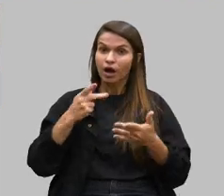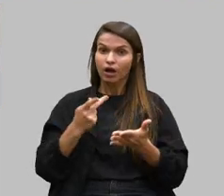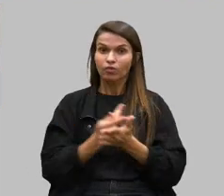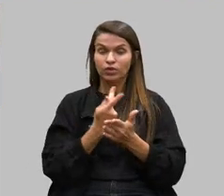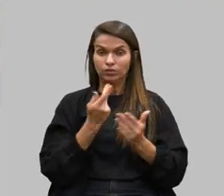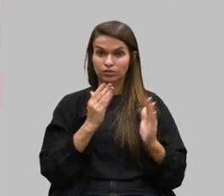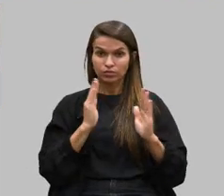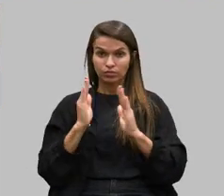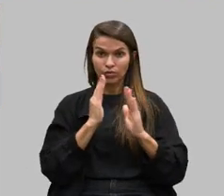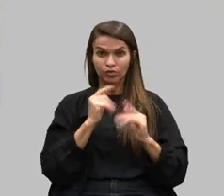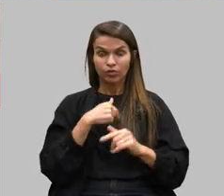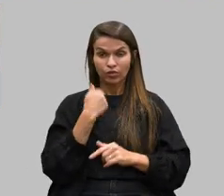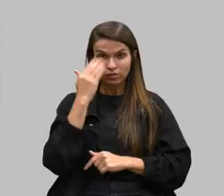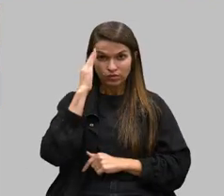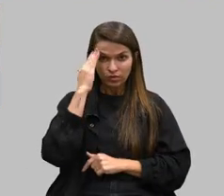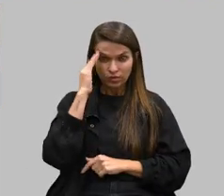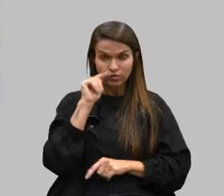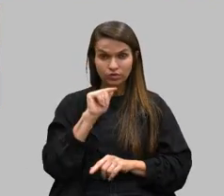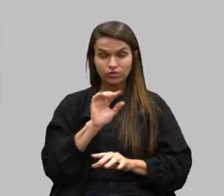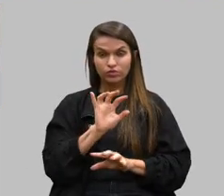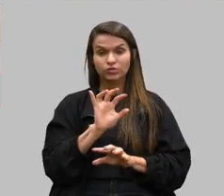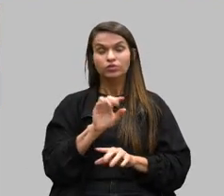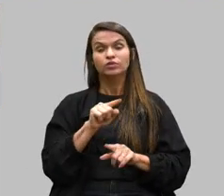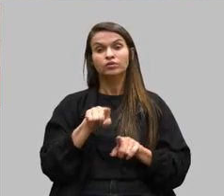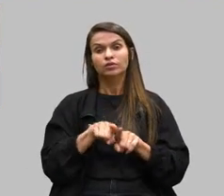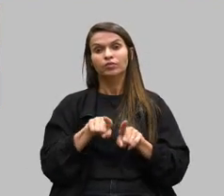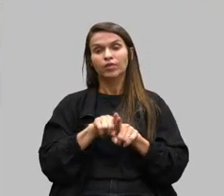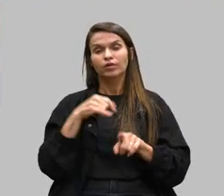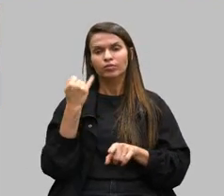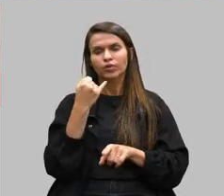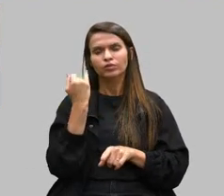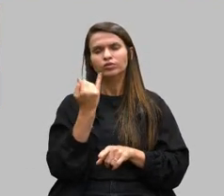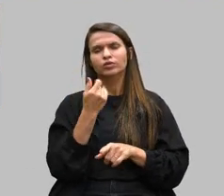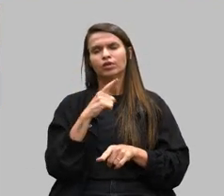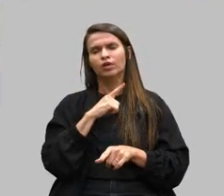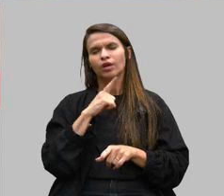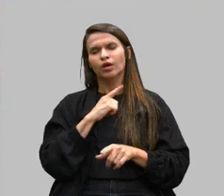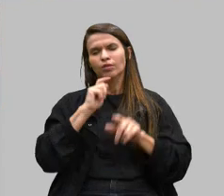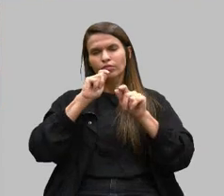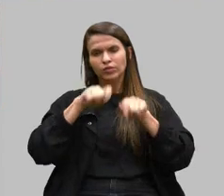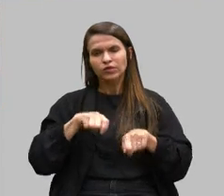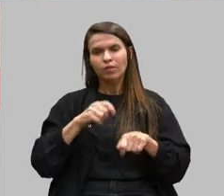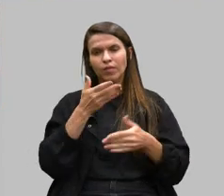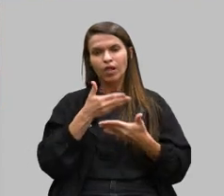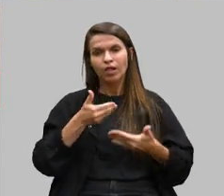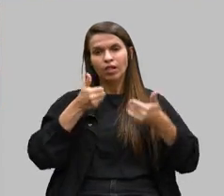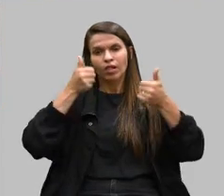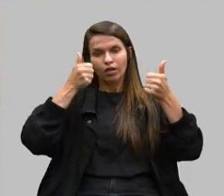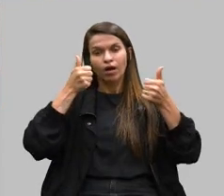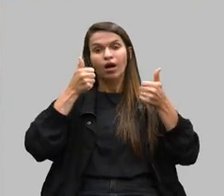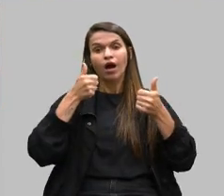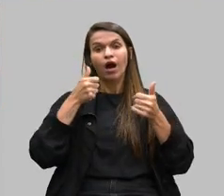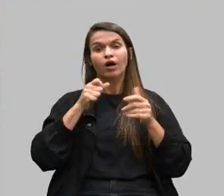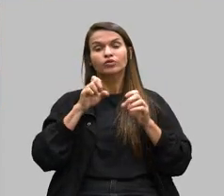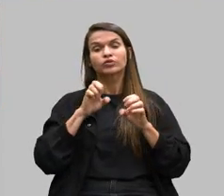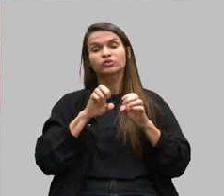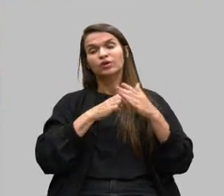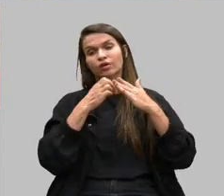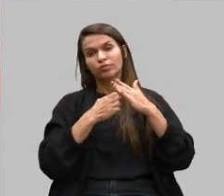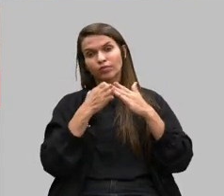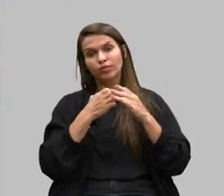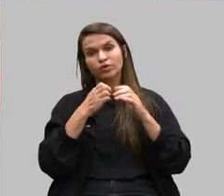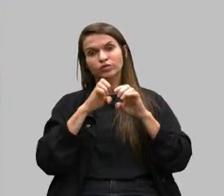momento a gente entende isso e muito importante para que a gente tenha condições de melhorar ainda mais a nossa infraestrutura que